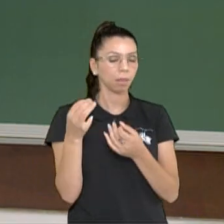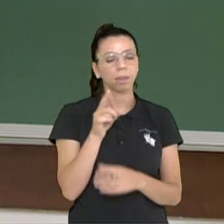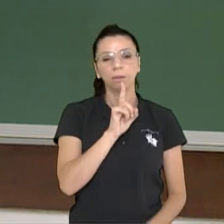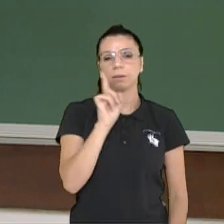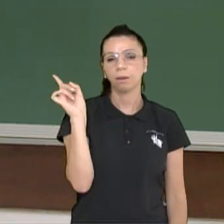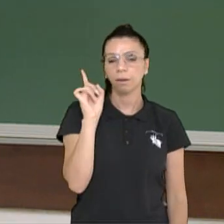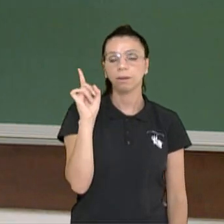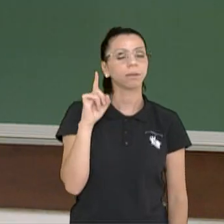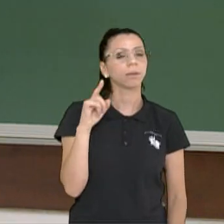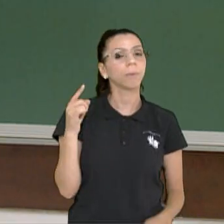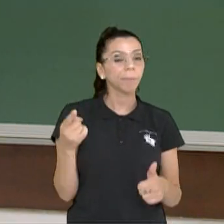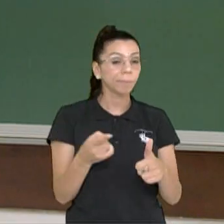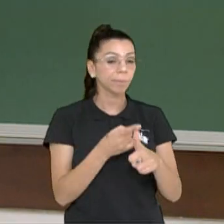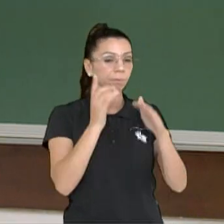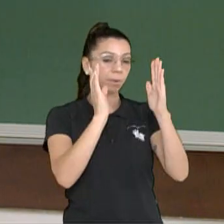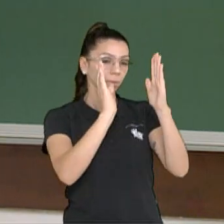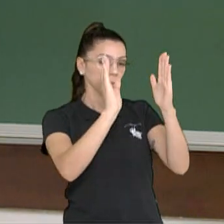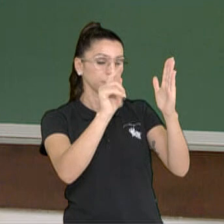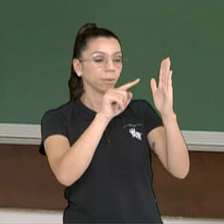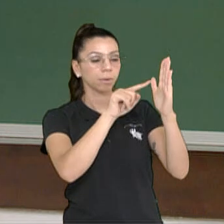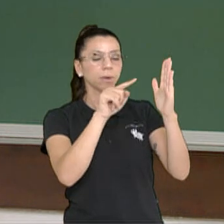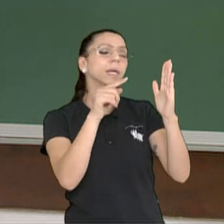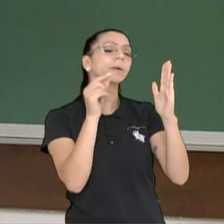tabelinha, no primeiro passo, você